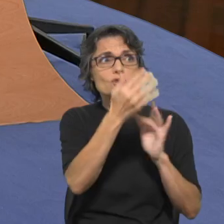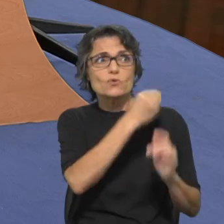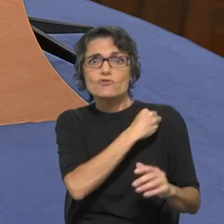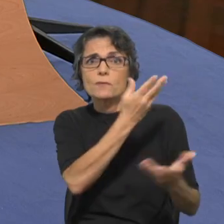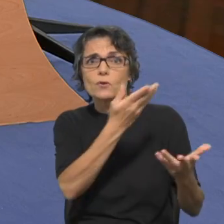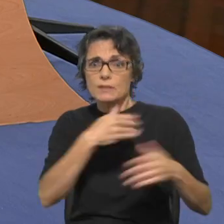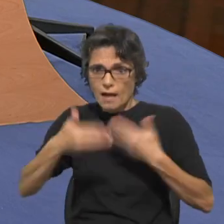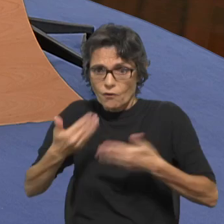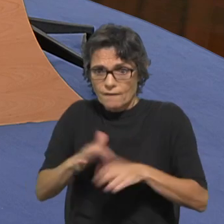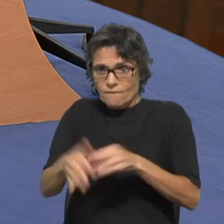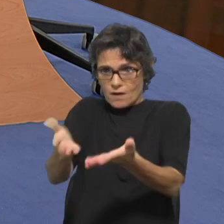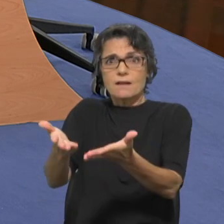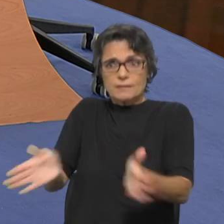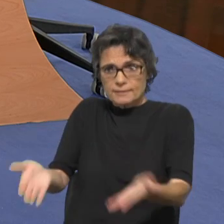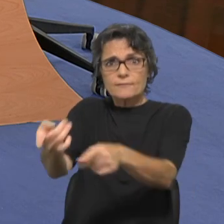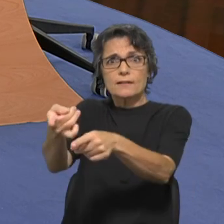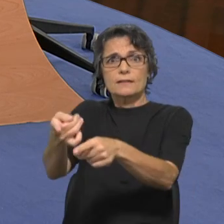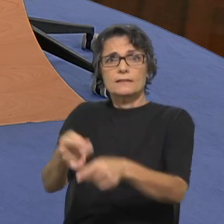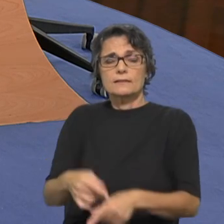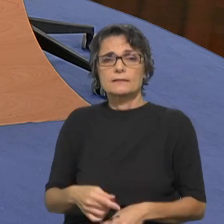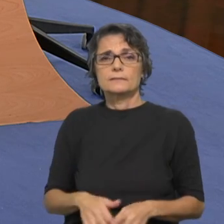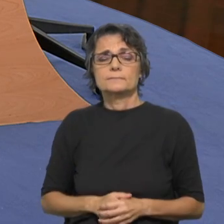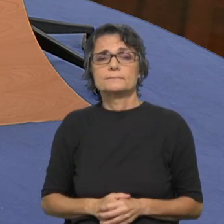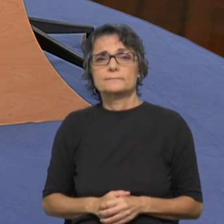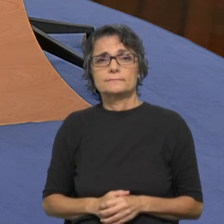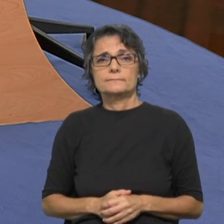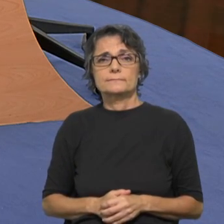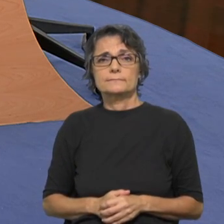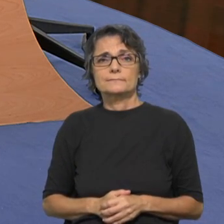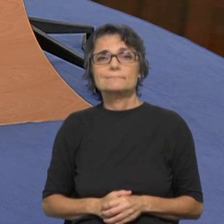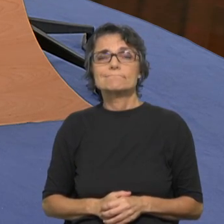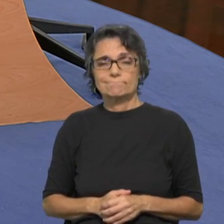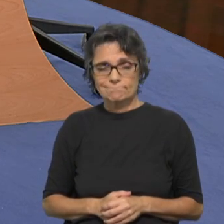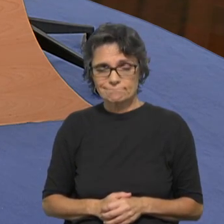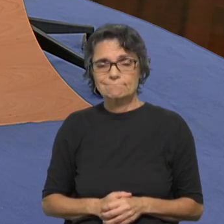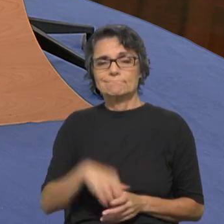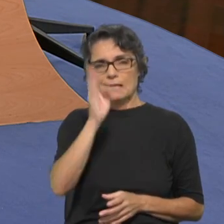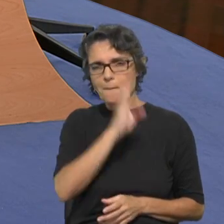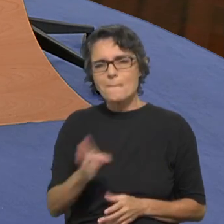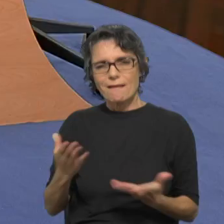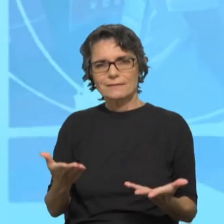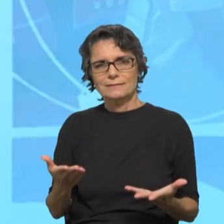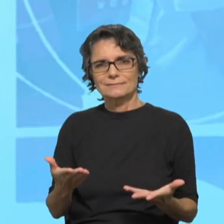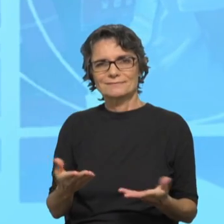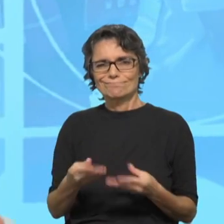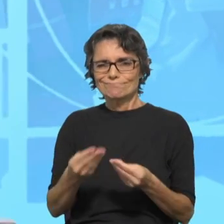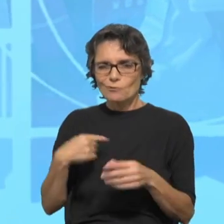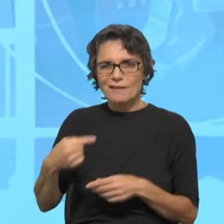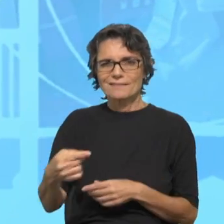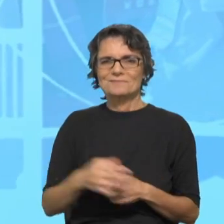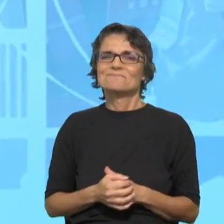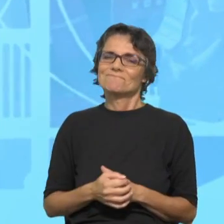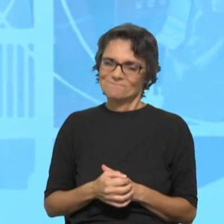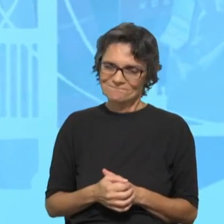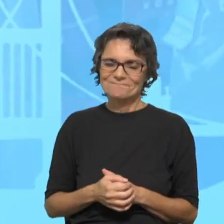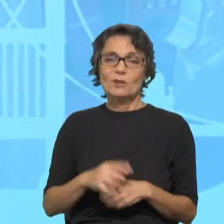é? Sai enviado. Lá está, muito na concretização, não é? Na concretização de cada dia. Sim. O nosso tempo, infelizmente,